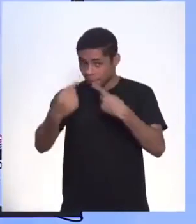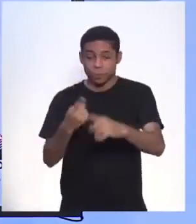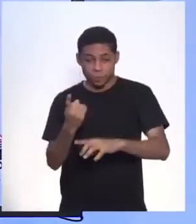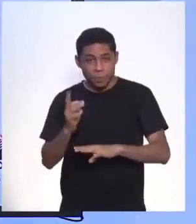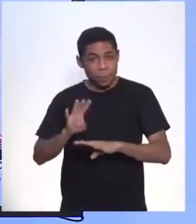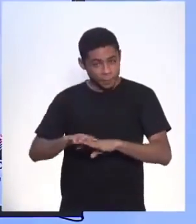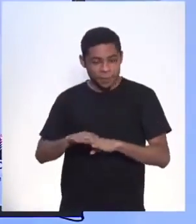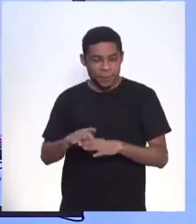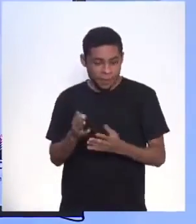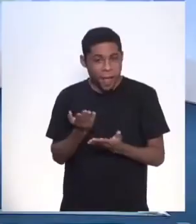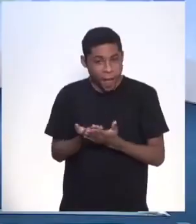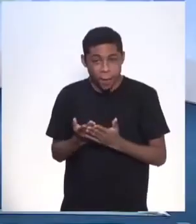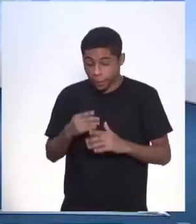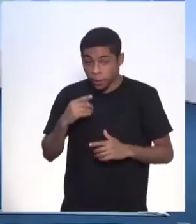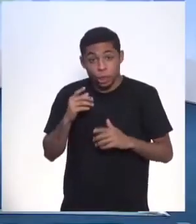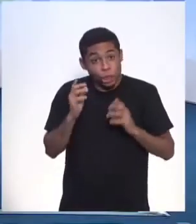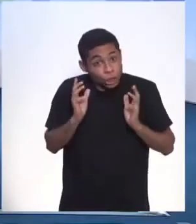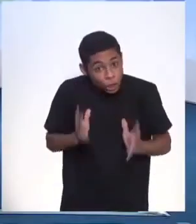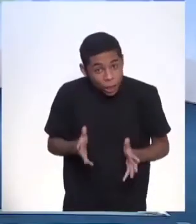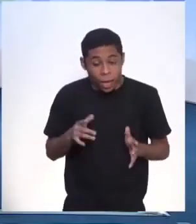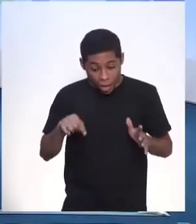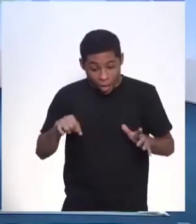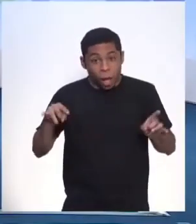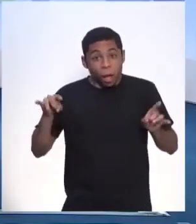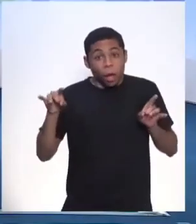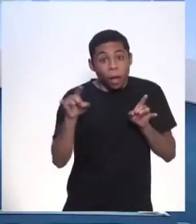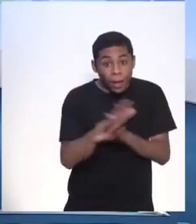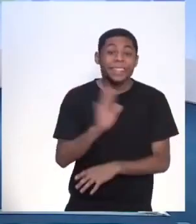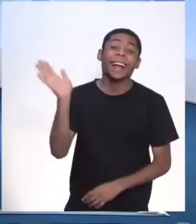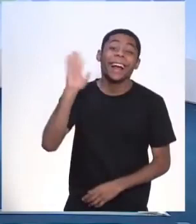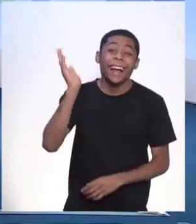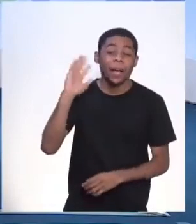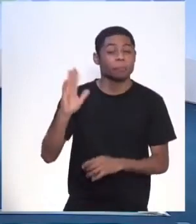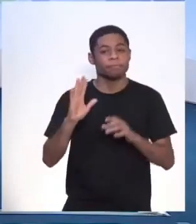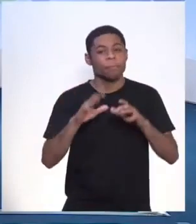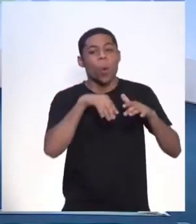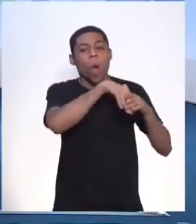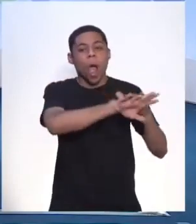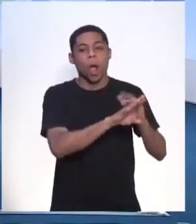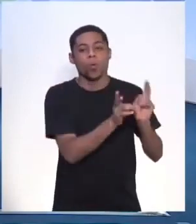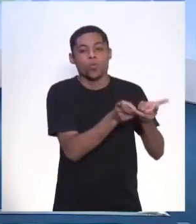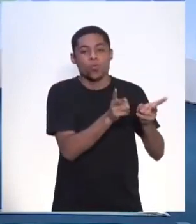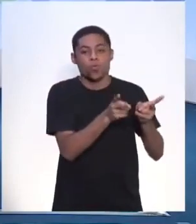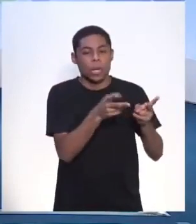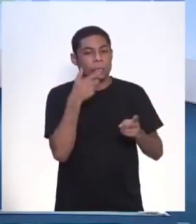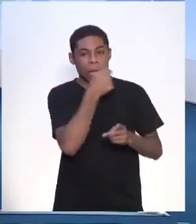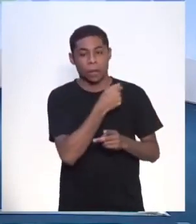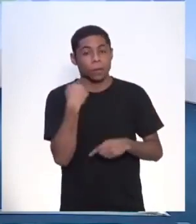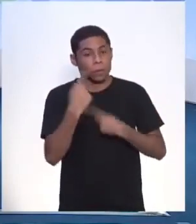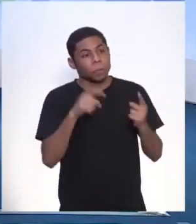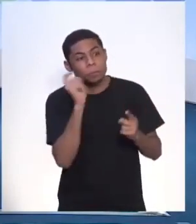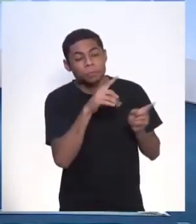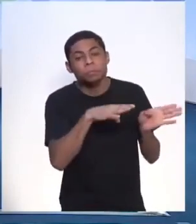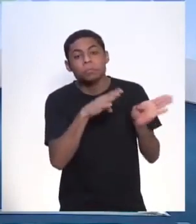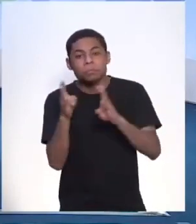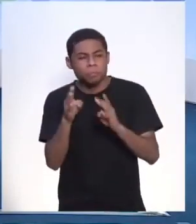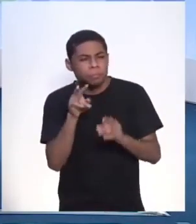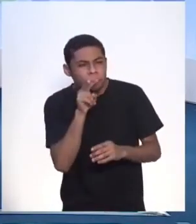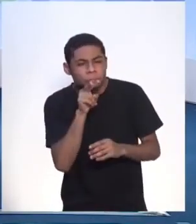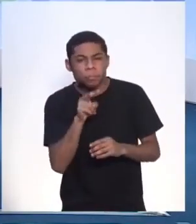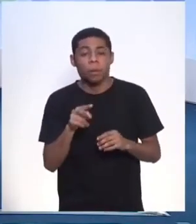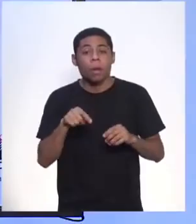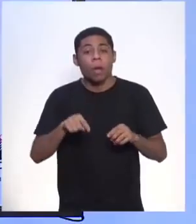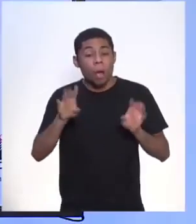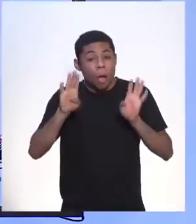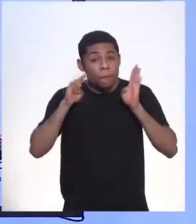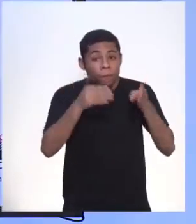posta a tarefa novamente, Sim. tá? E assim vai. É só uma atividadezinha, tá? Você chega lá, analisa direitinho, sempre o foco da aula